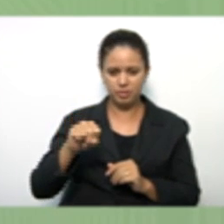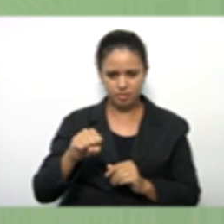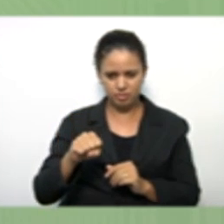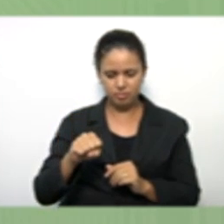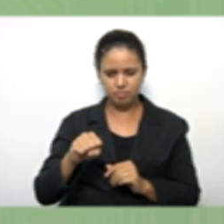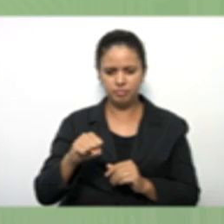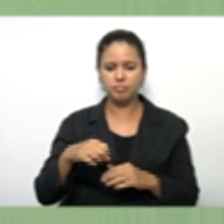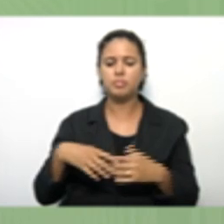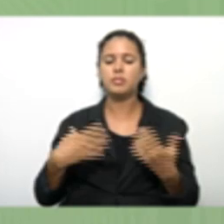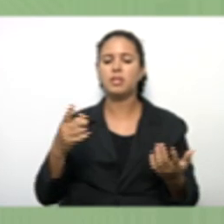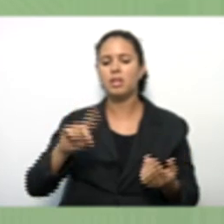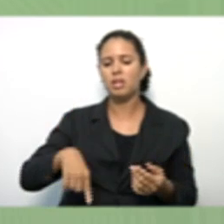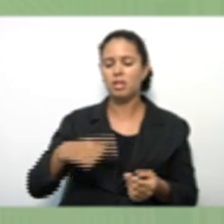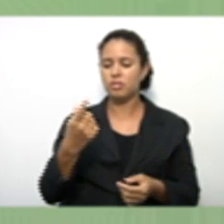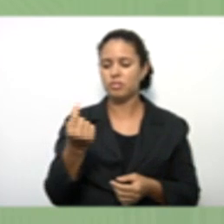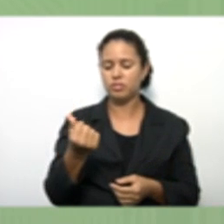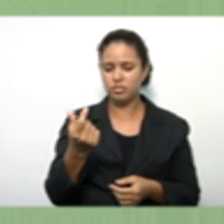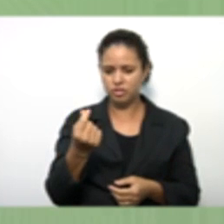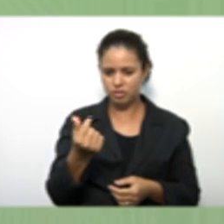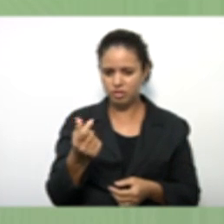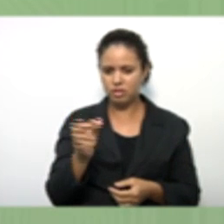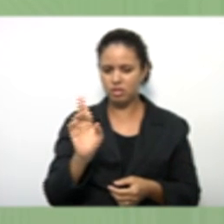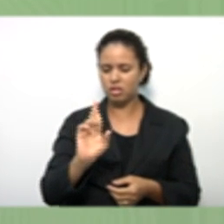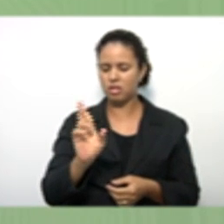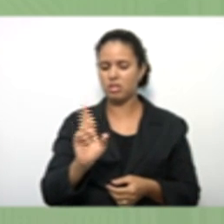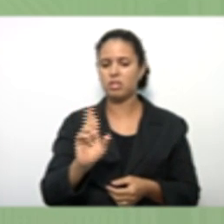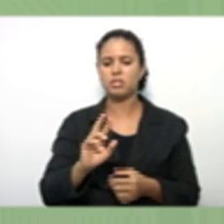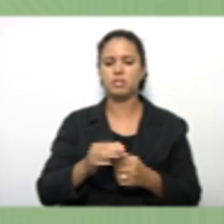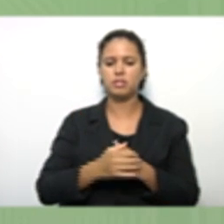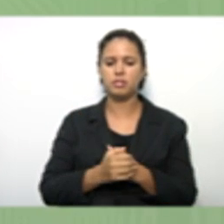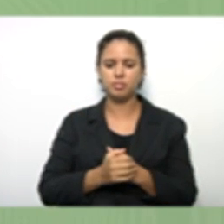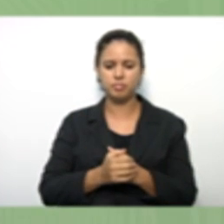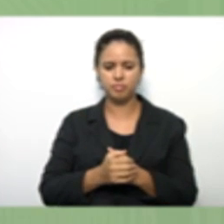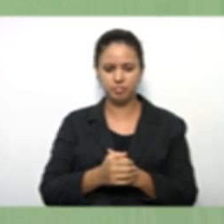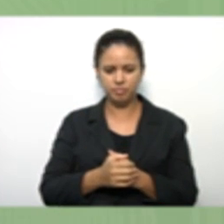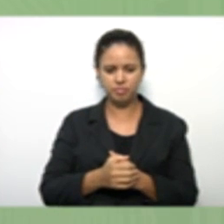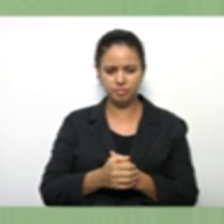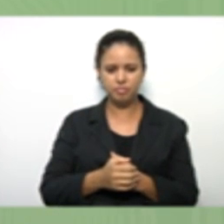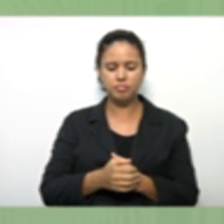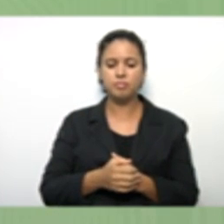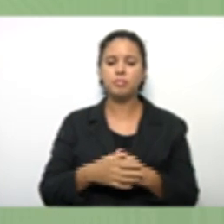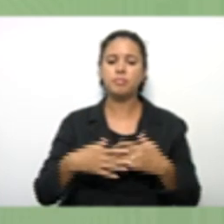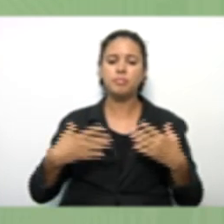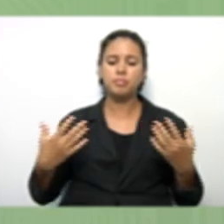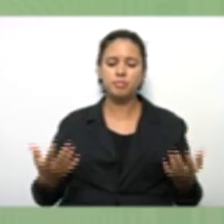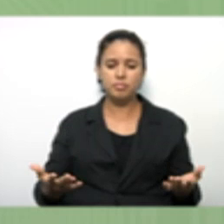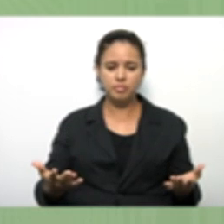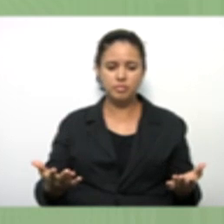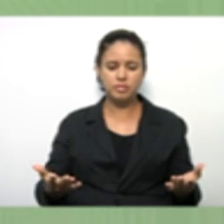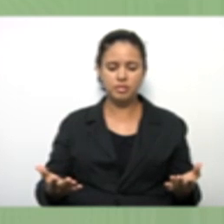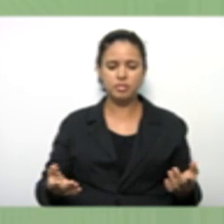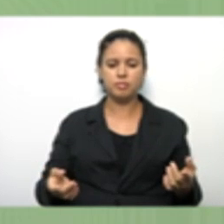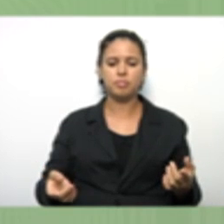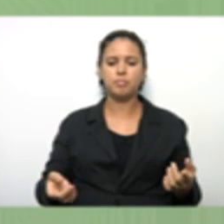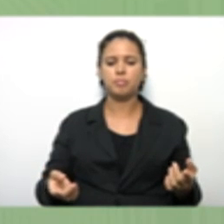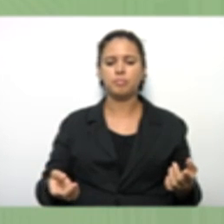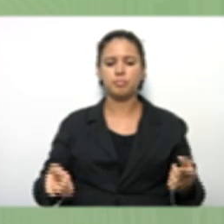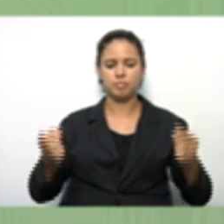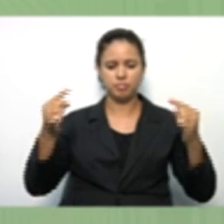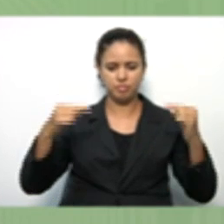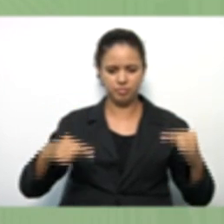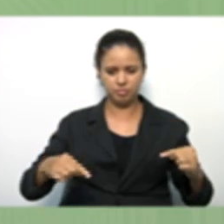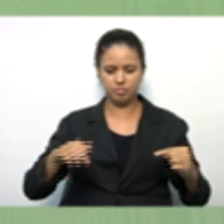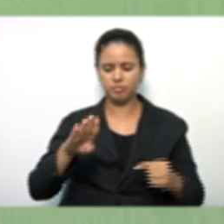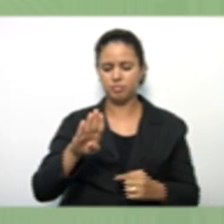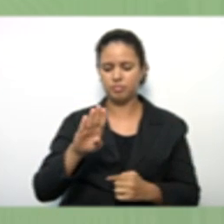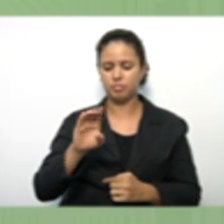aquele dinheiro, aquele bem numerário. Então, é um bem. É o que está mais acessível à cooperativa.